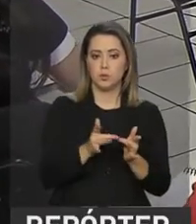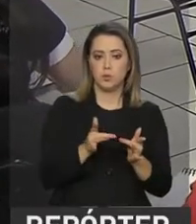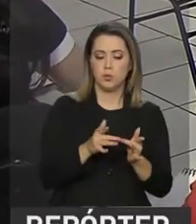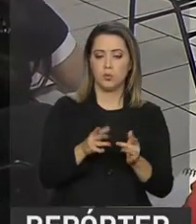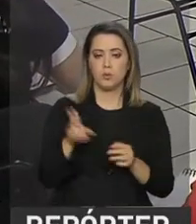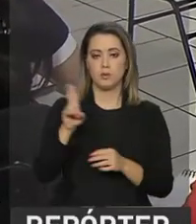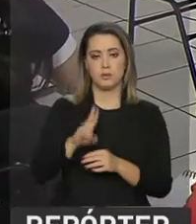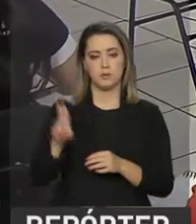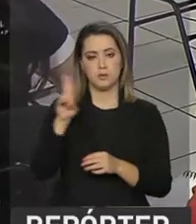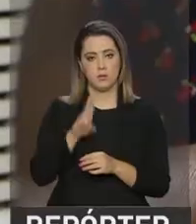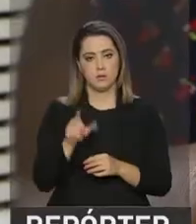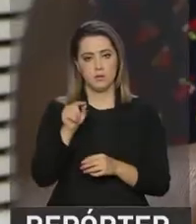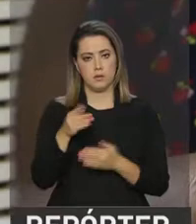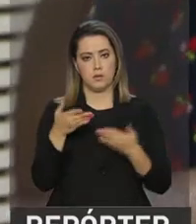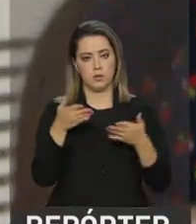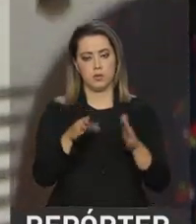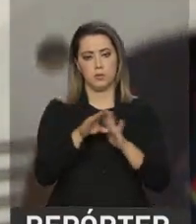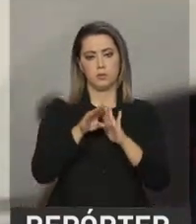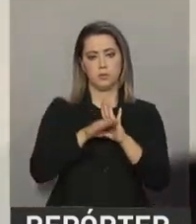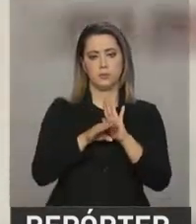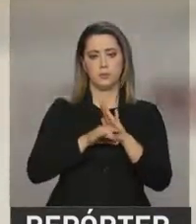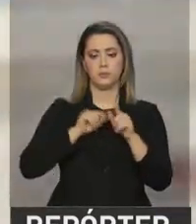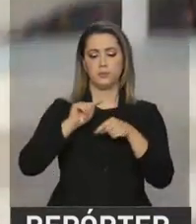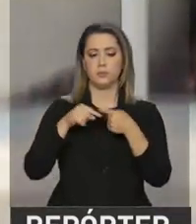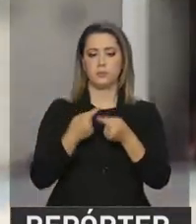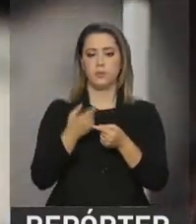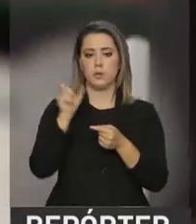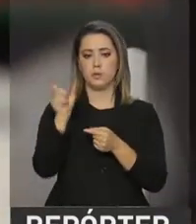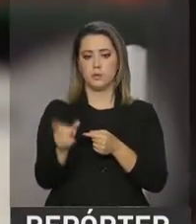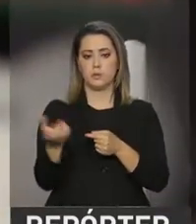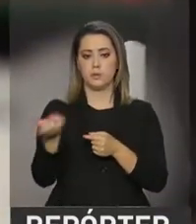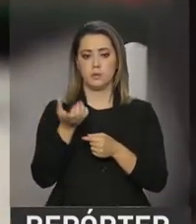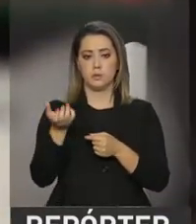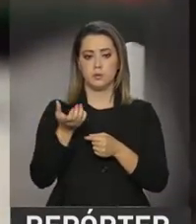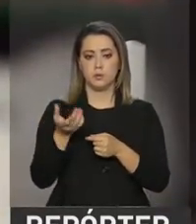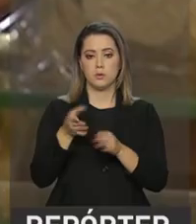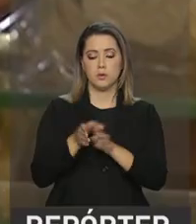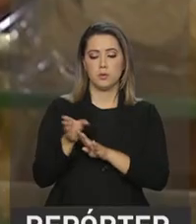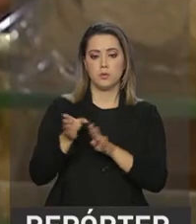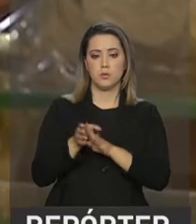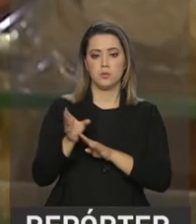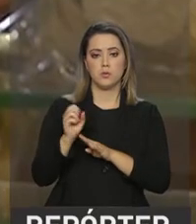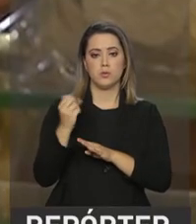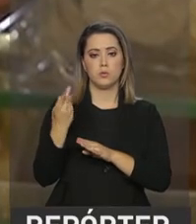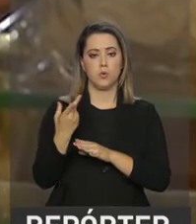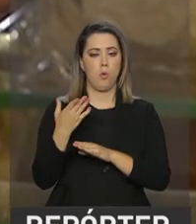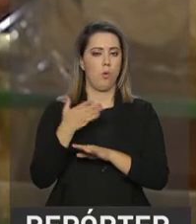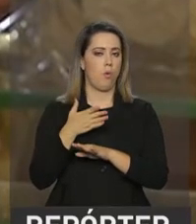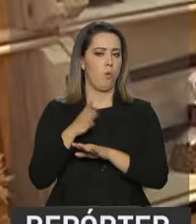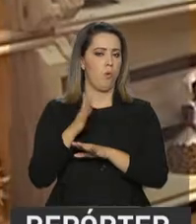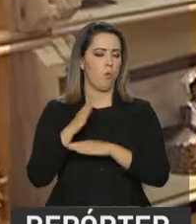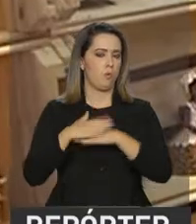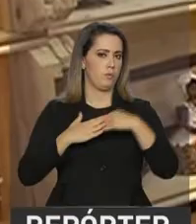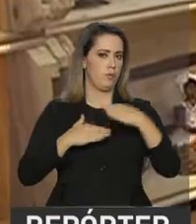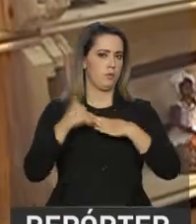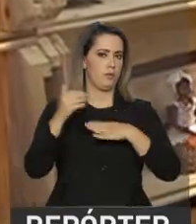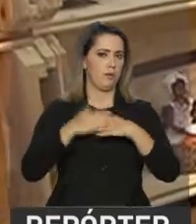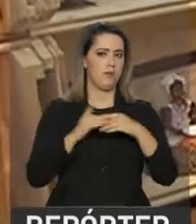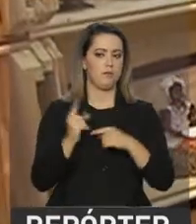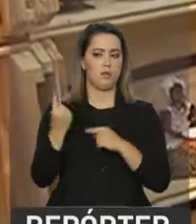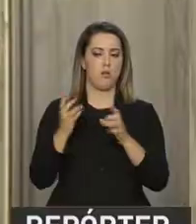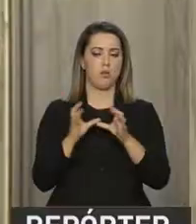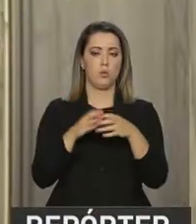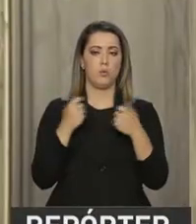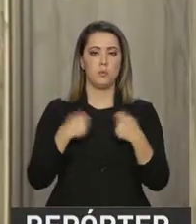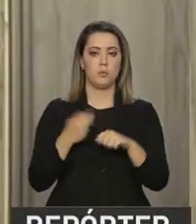ao programa depois o empreendedor que desejar consultoria ou se especializar em alguma área deverá